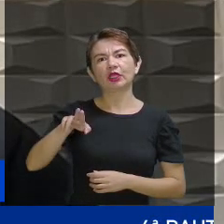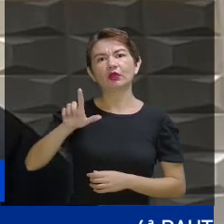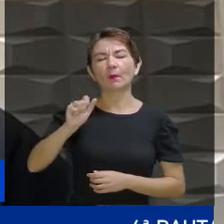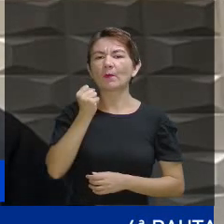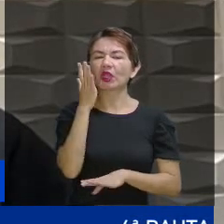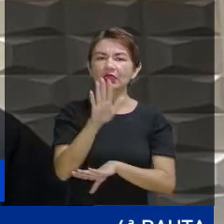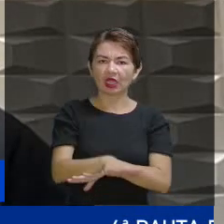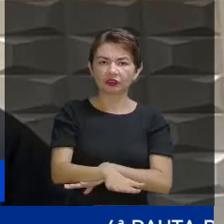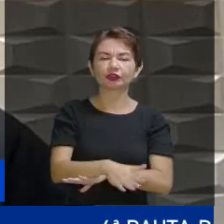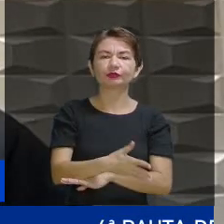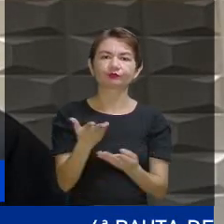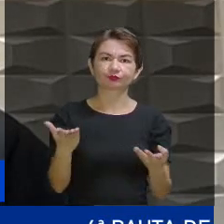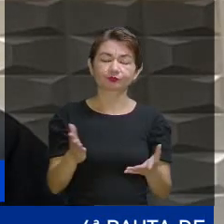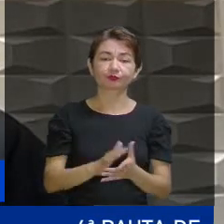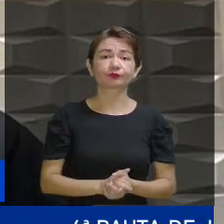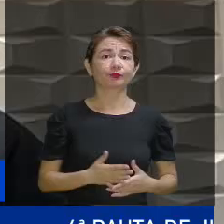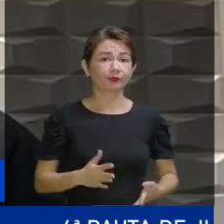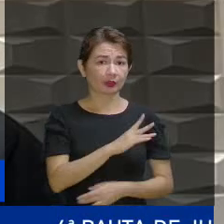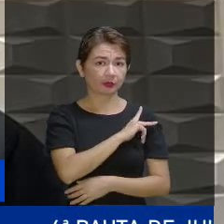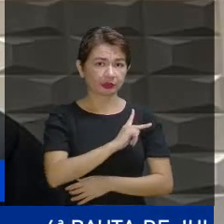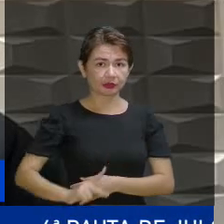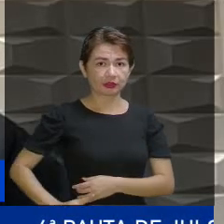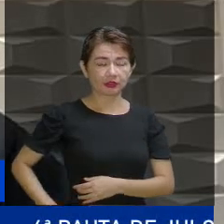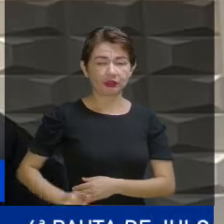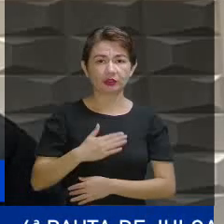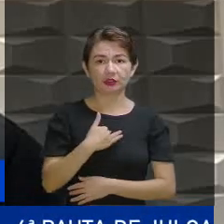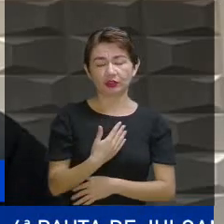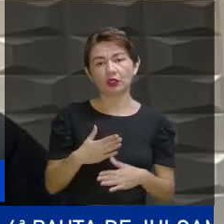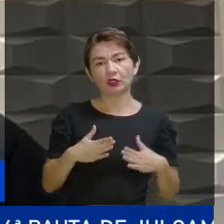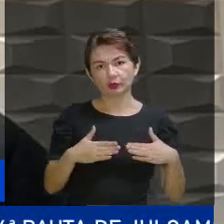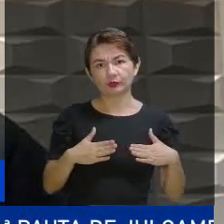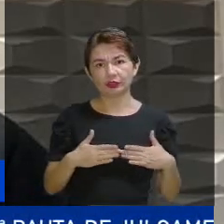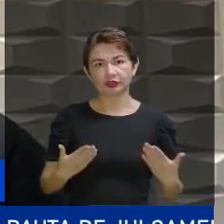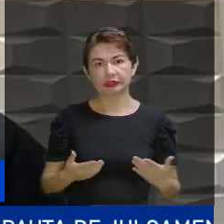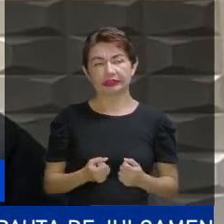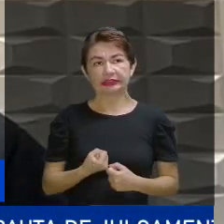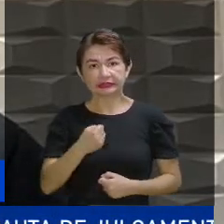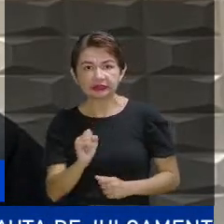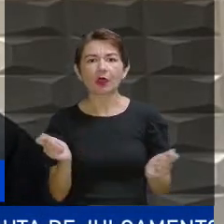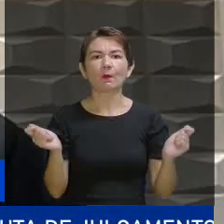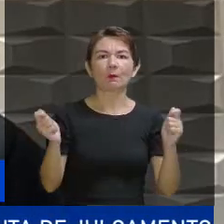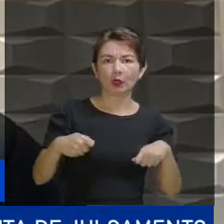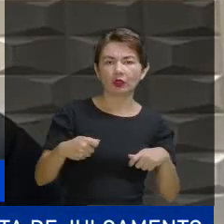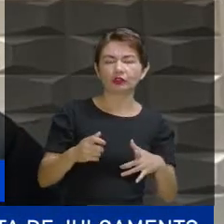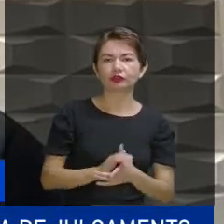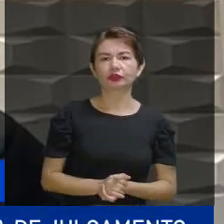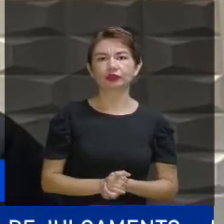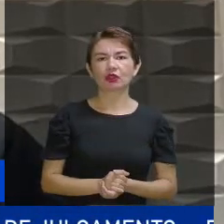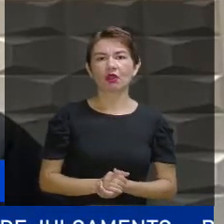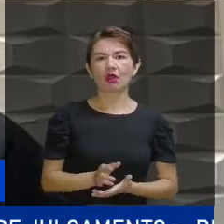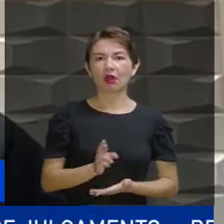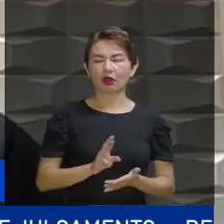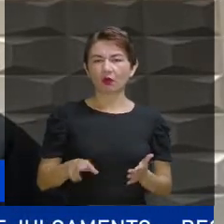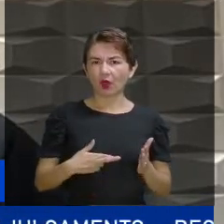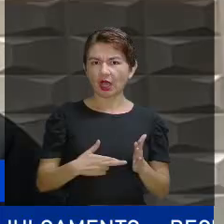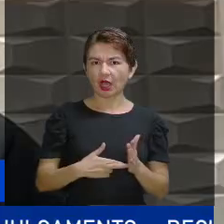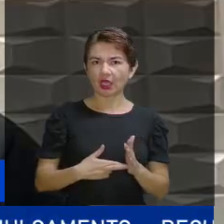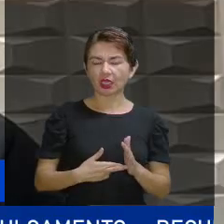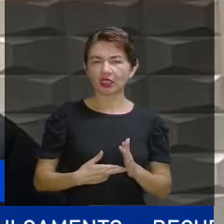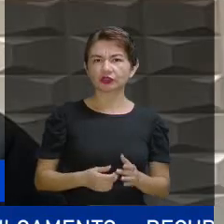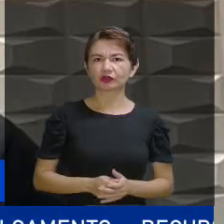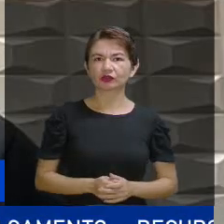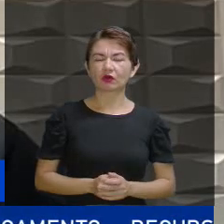boa tarde. Presidente, eu pediria, se fosse possível, o relator se